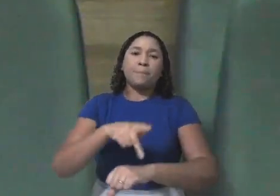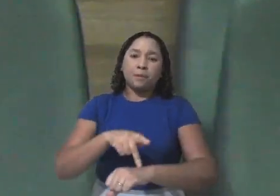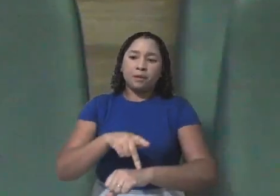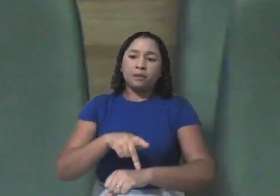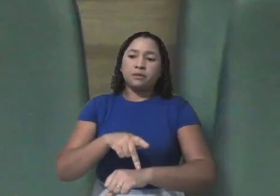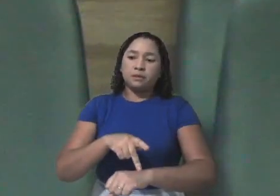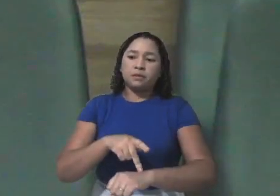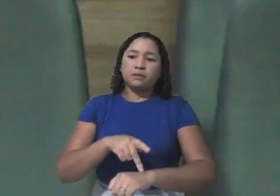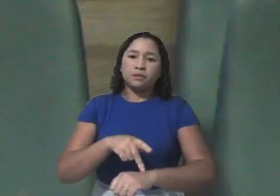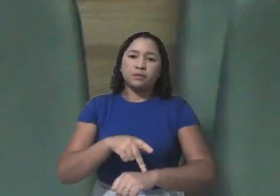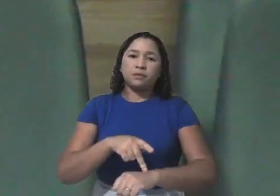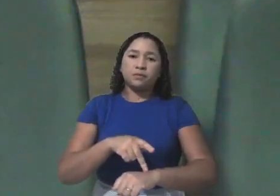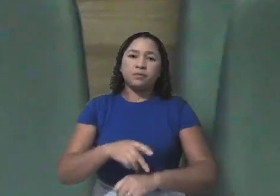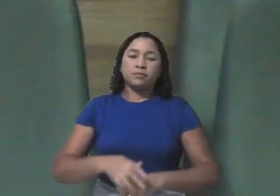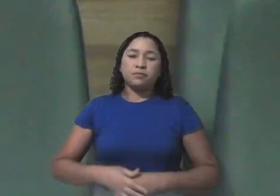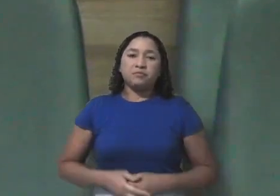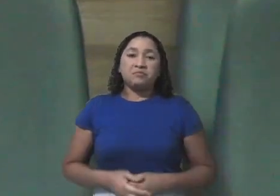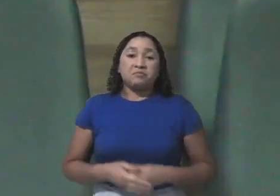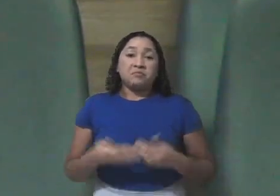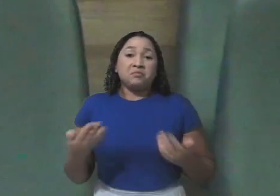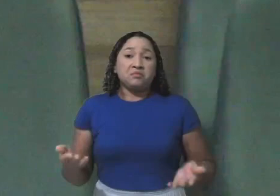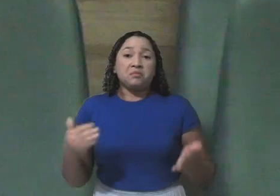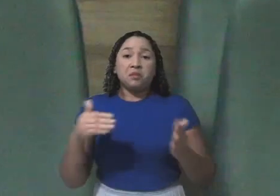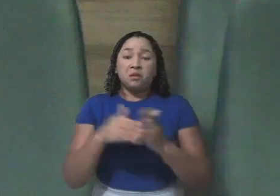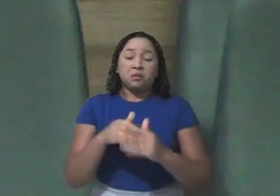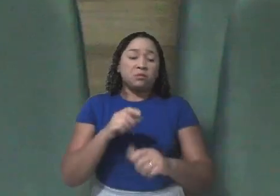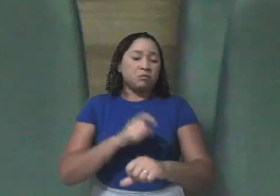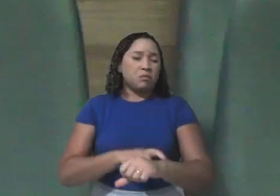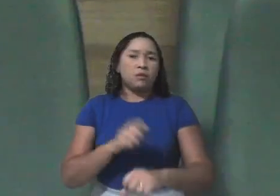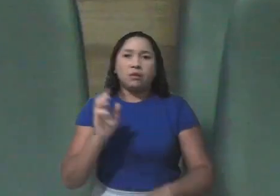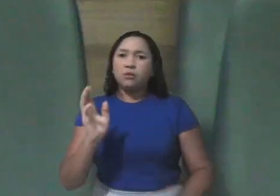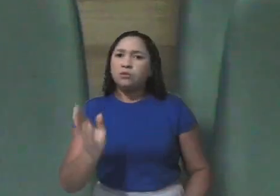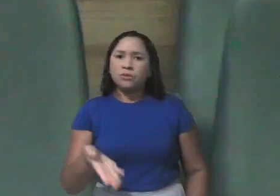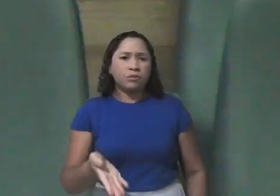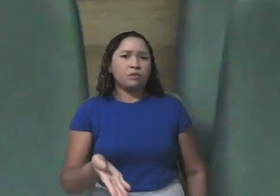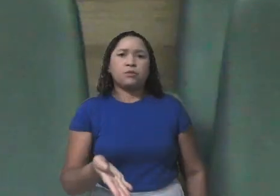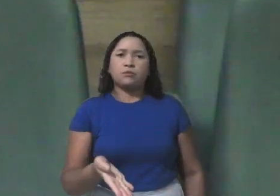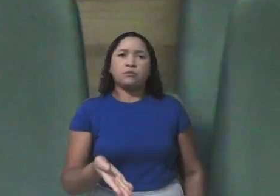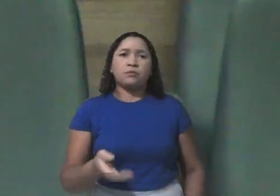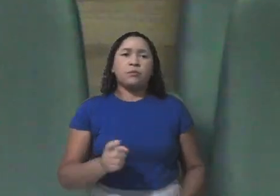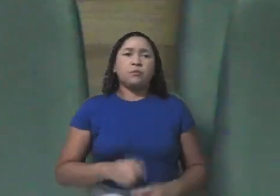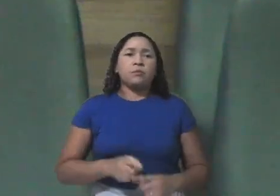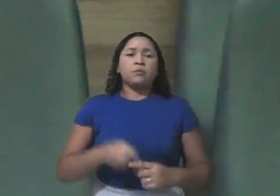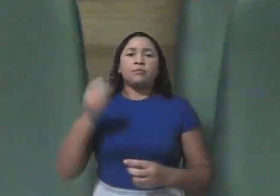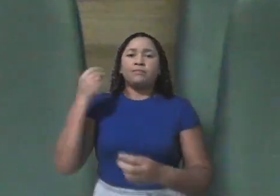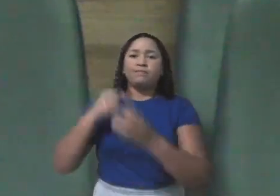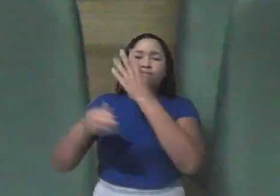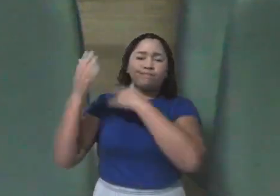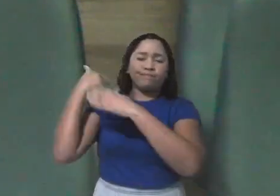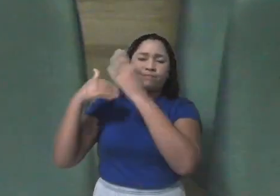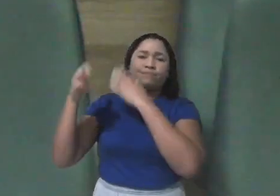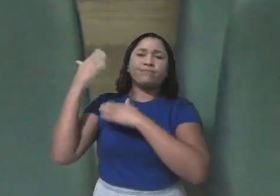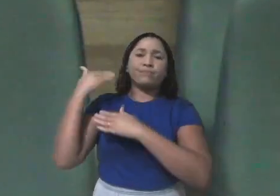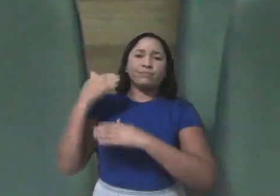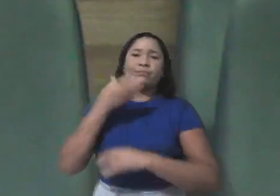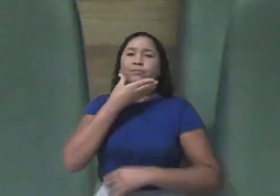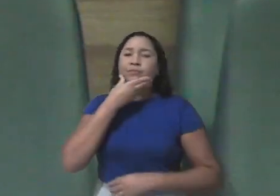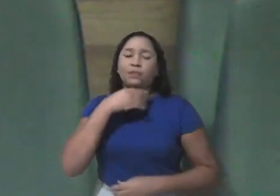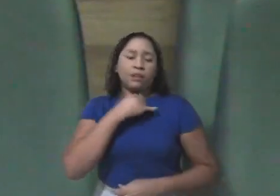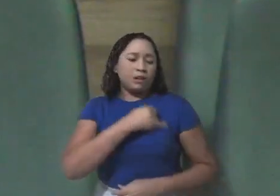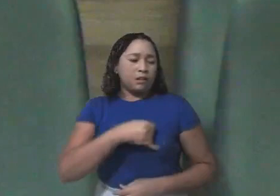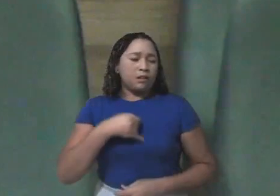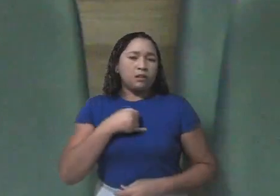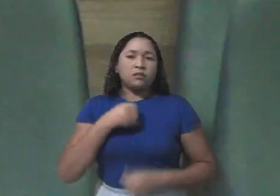Isaías a esse respeito. Então a última hora é já. Naquela época João já dizia: filhinhos,